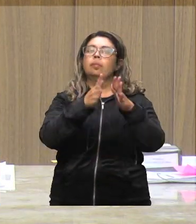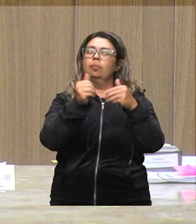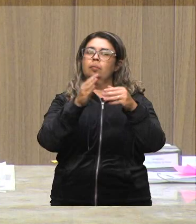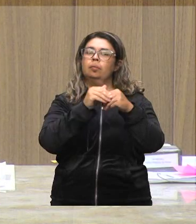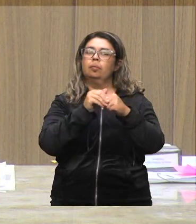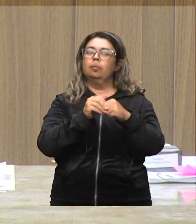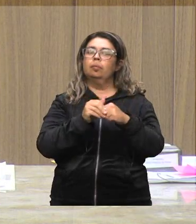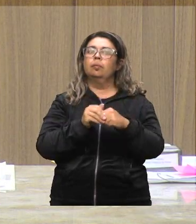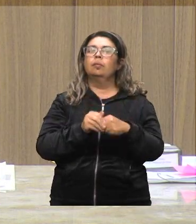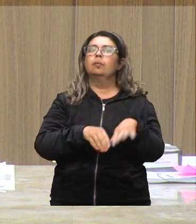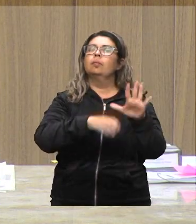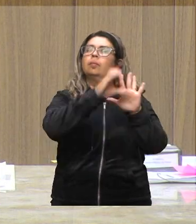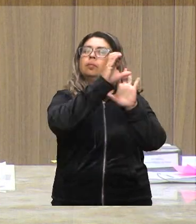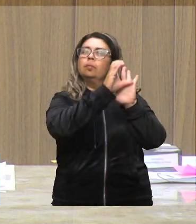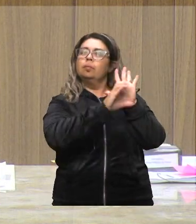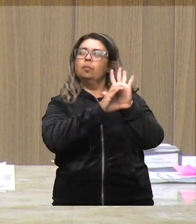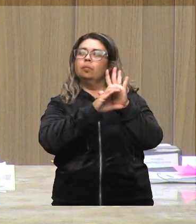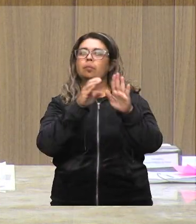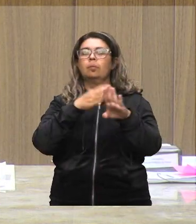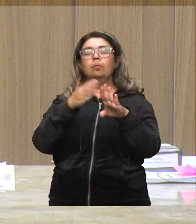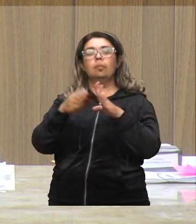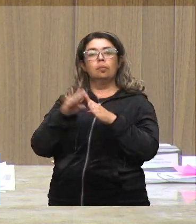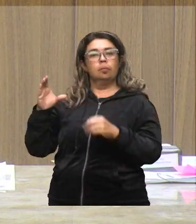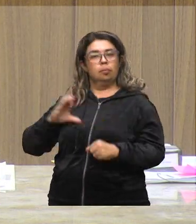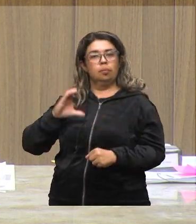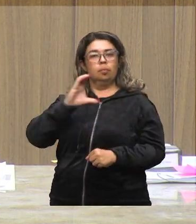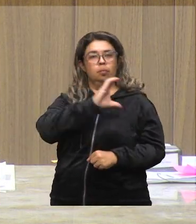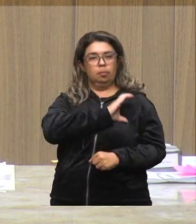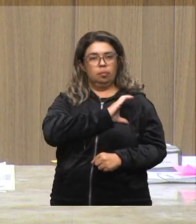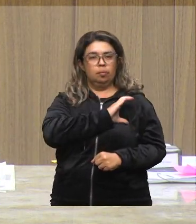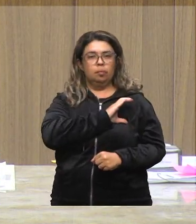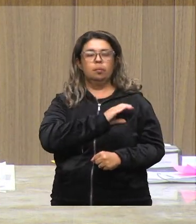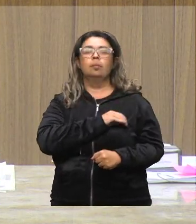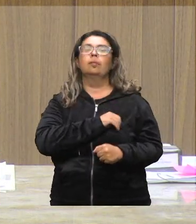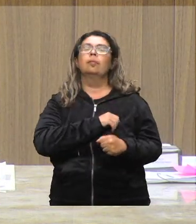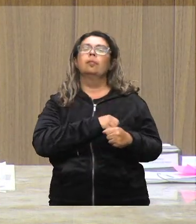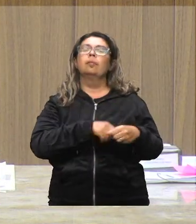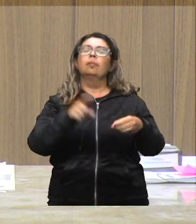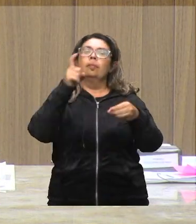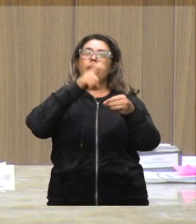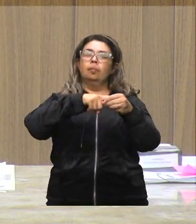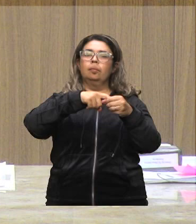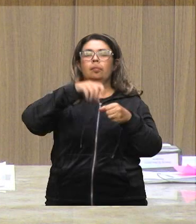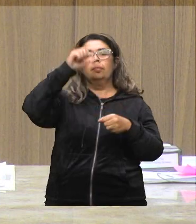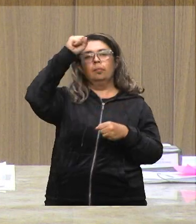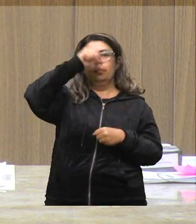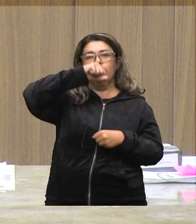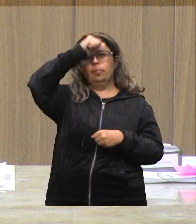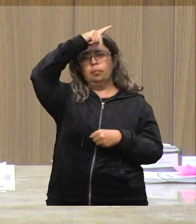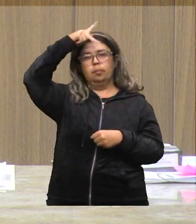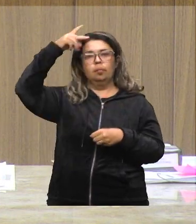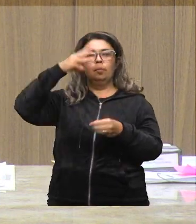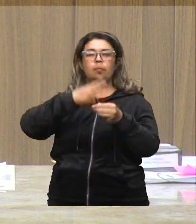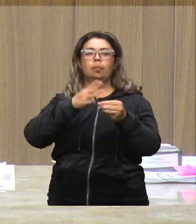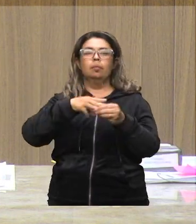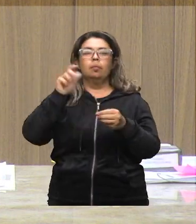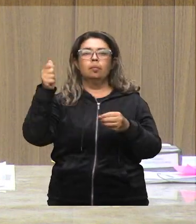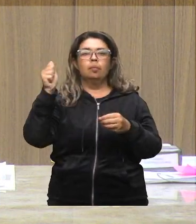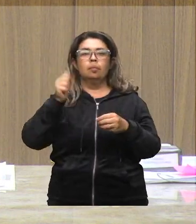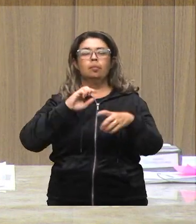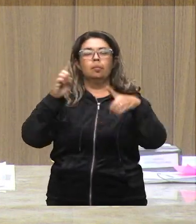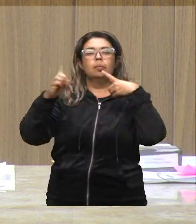os ocupantes de cargos comissionados vinculados à Prefeitura Municipal de Assis e da outras providências.